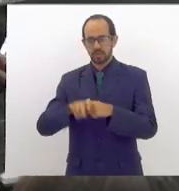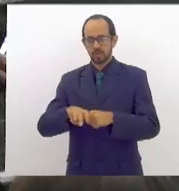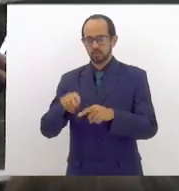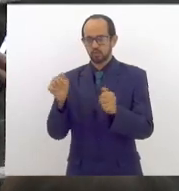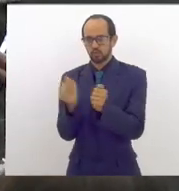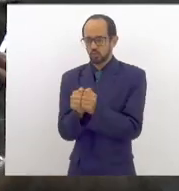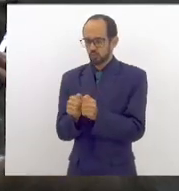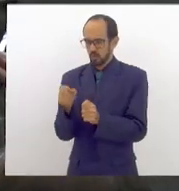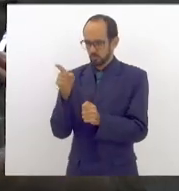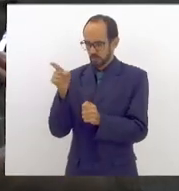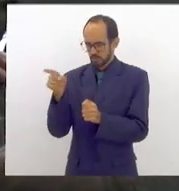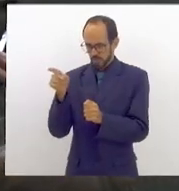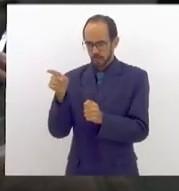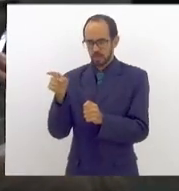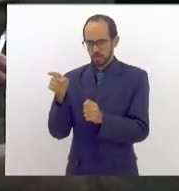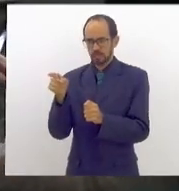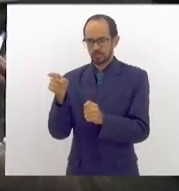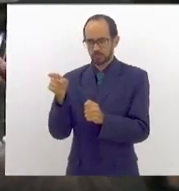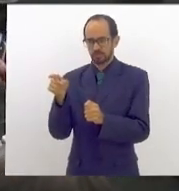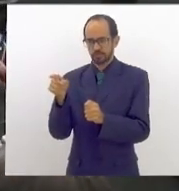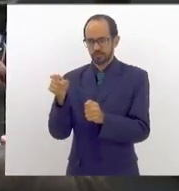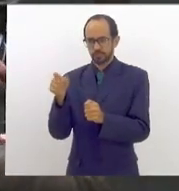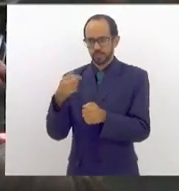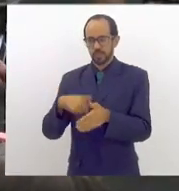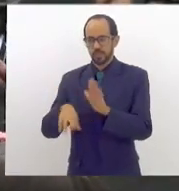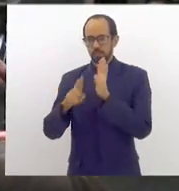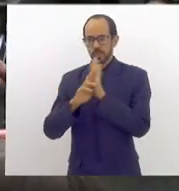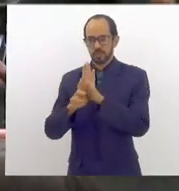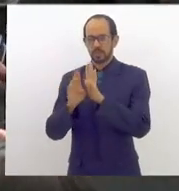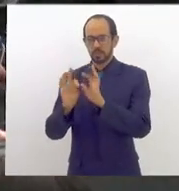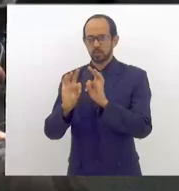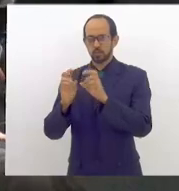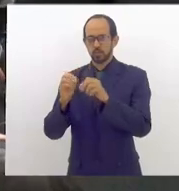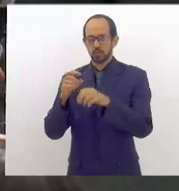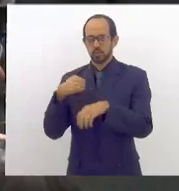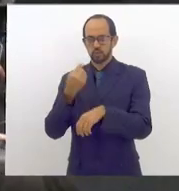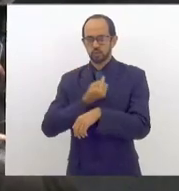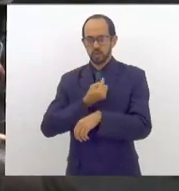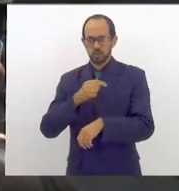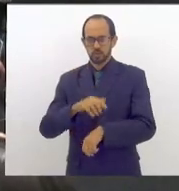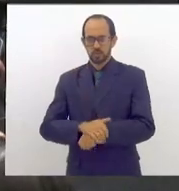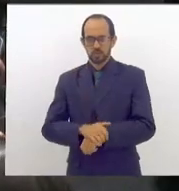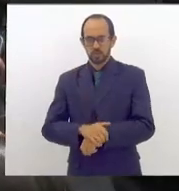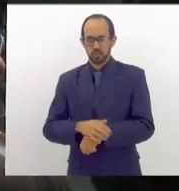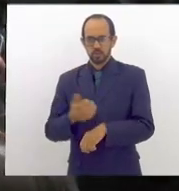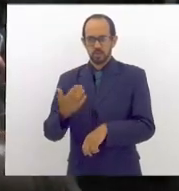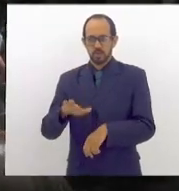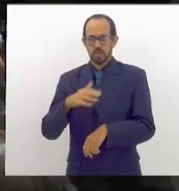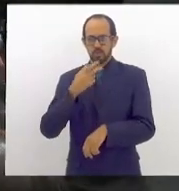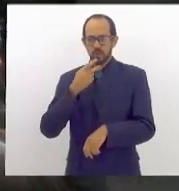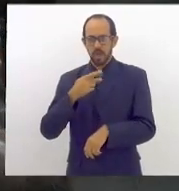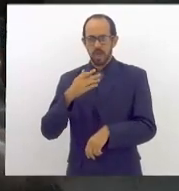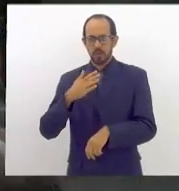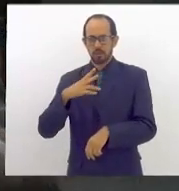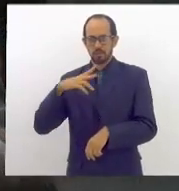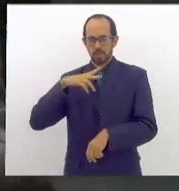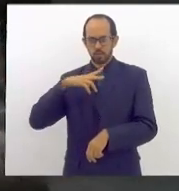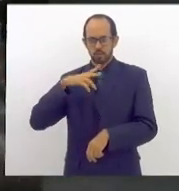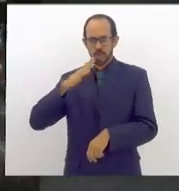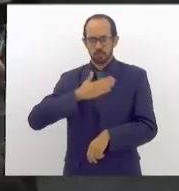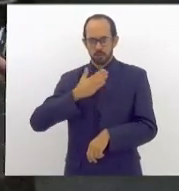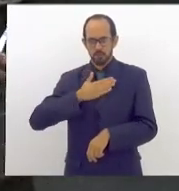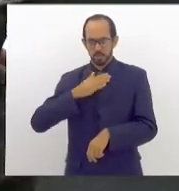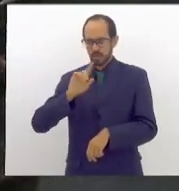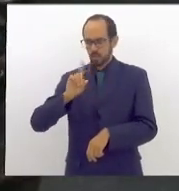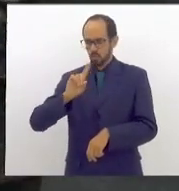cadeira aí da presidência representando todas nós eu não quero falar por mim só você vai fazer muita falta